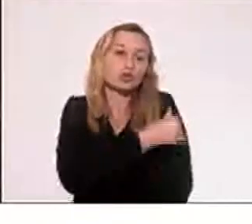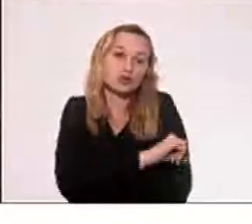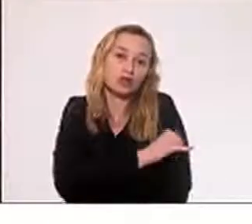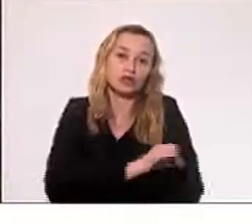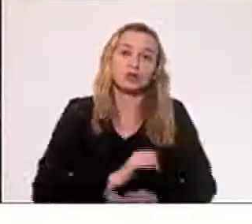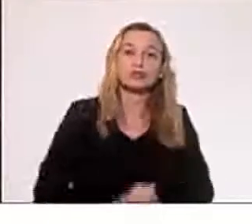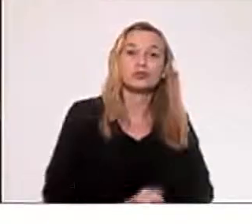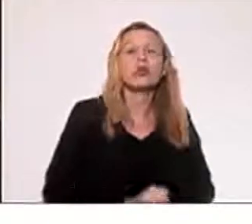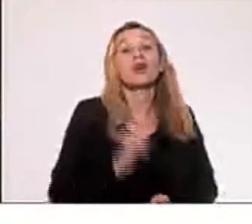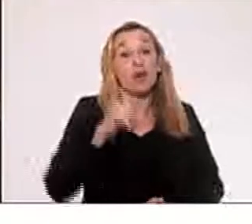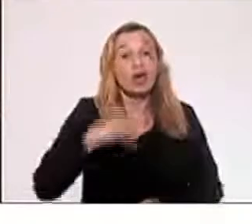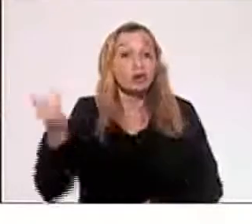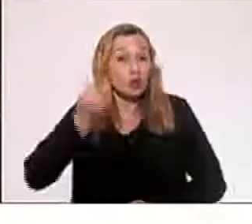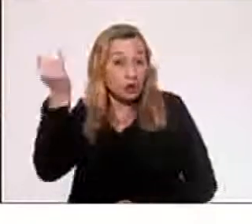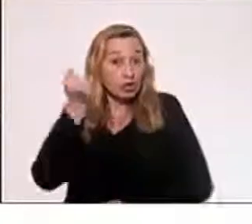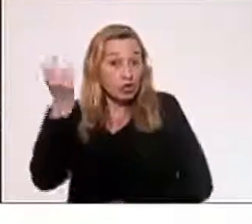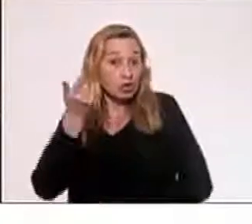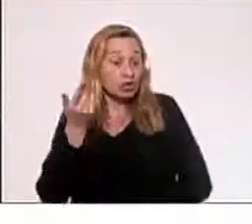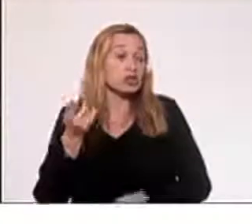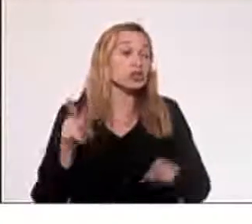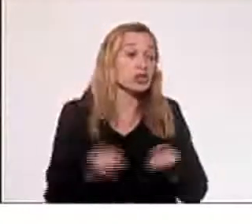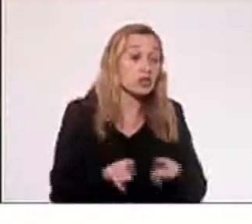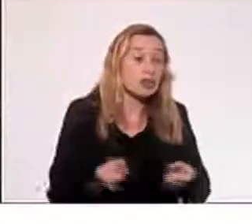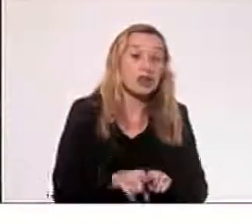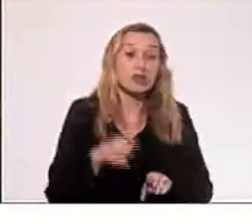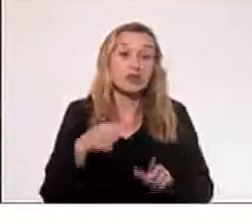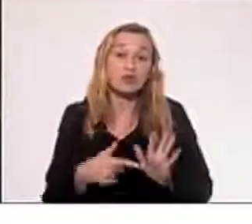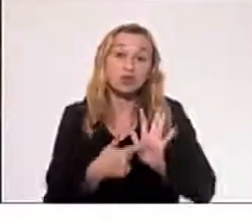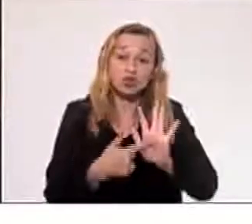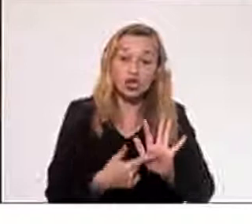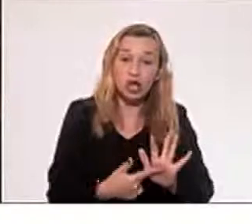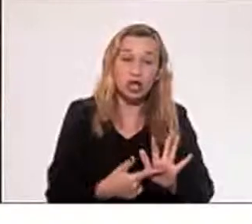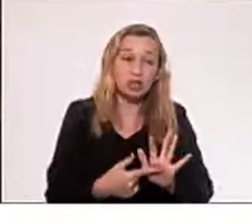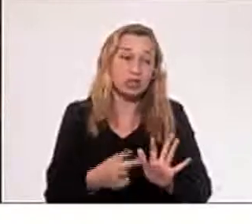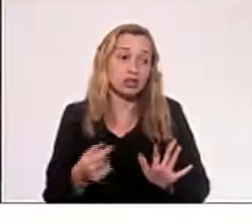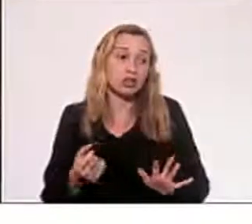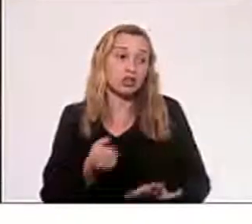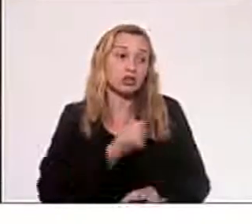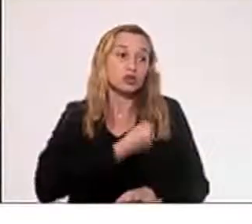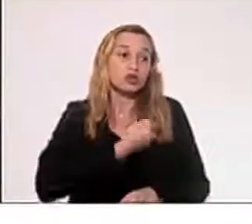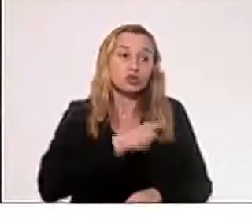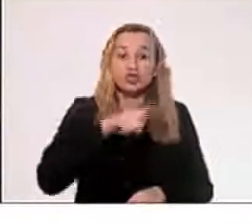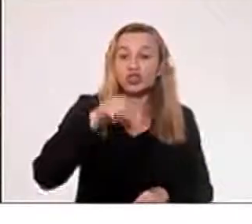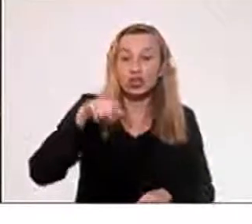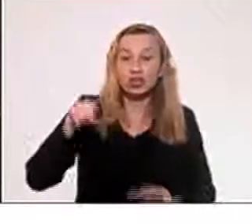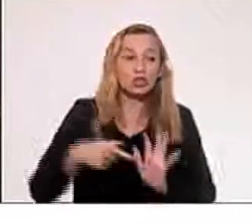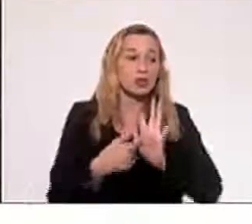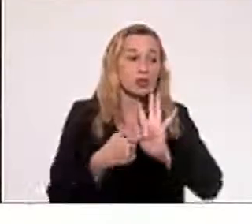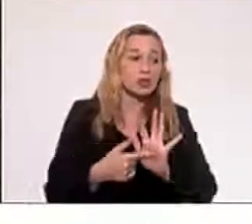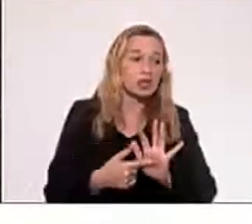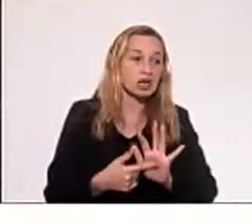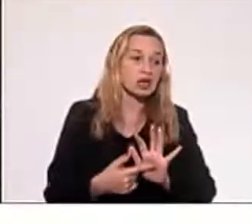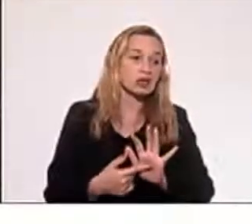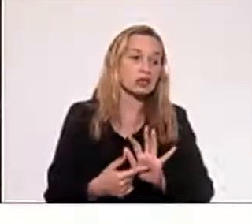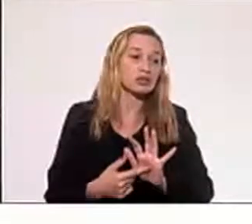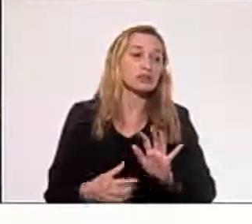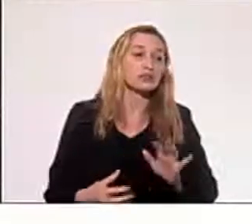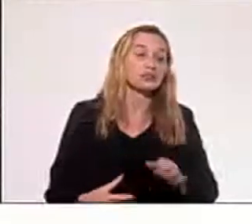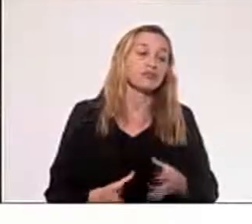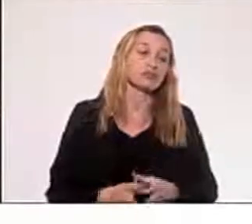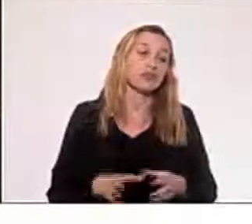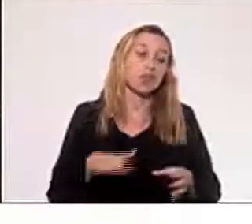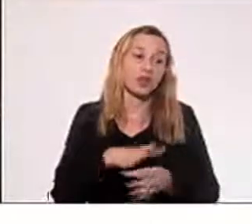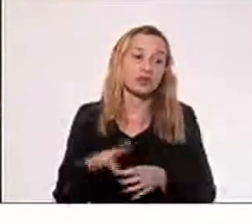Janeiro. E é importante que a gente traga também os dados apresentados pelo Fórum Brasileiro de Segurança